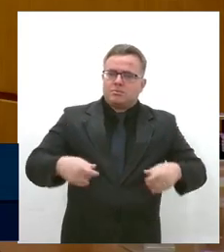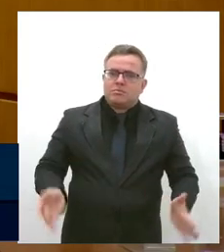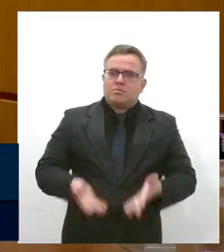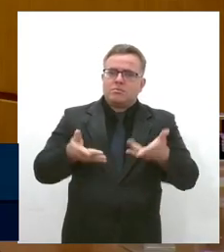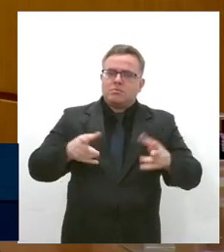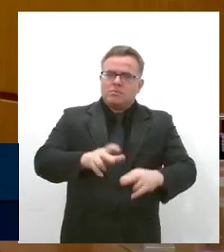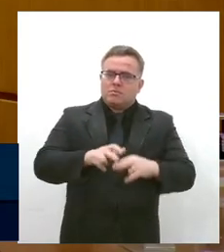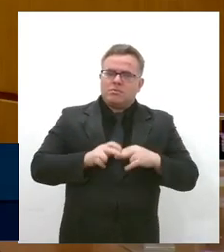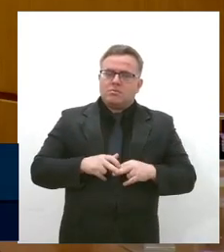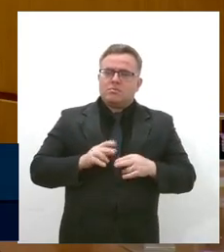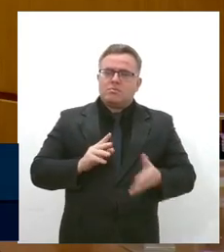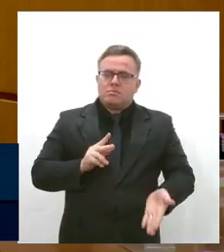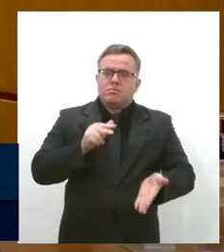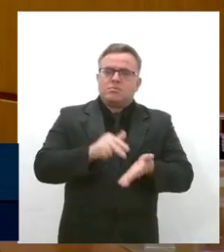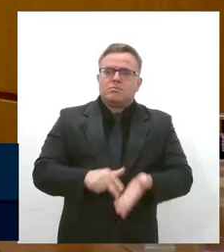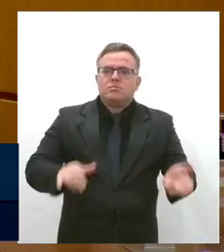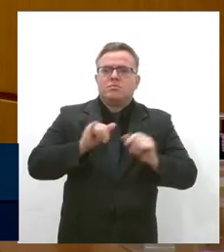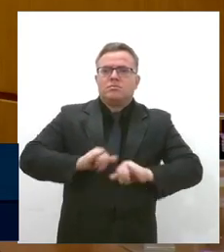informação. Essa feira literária